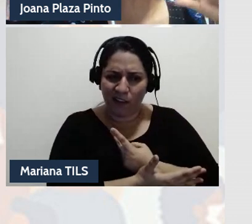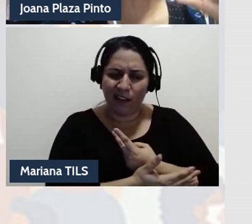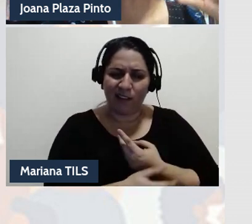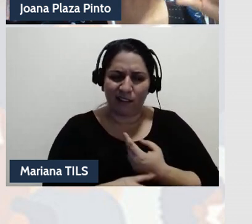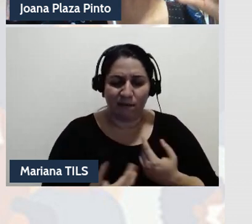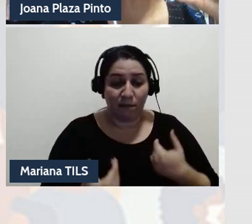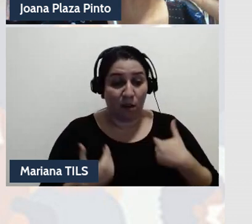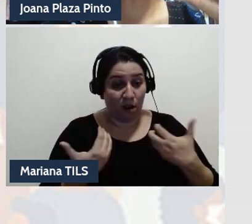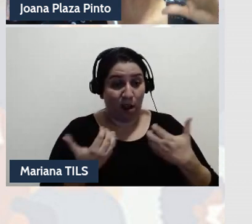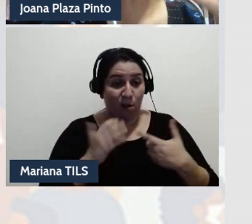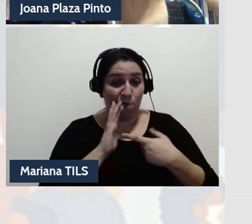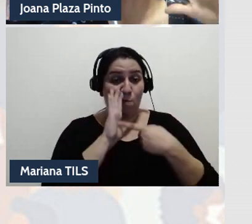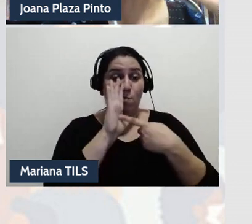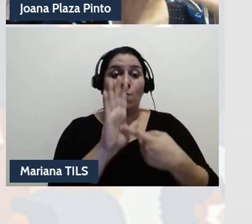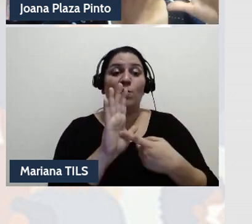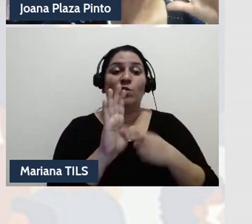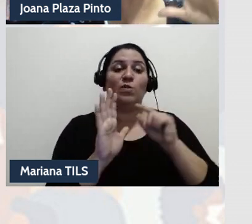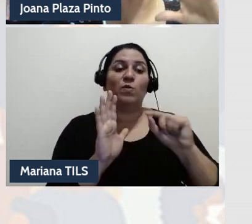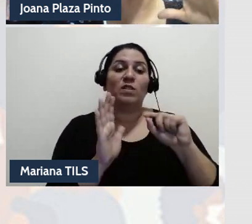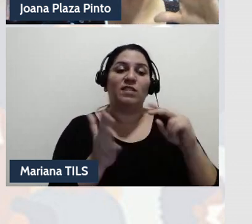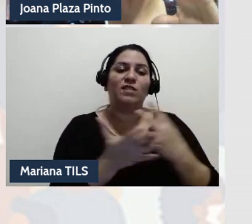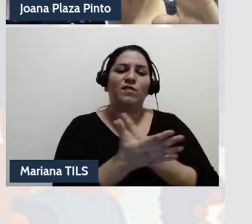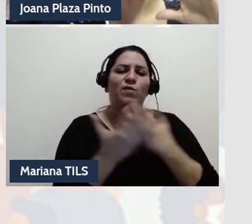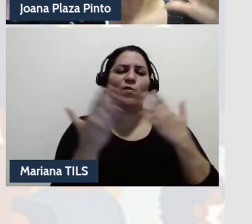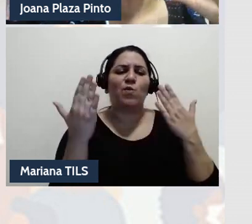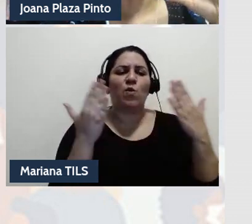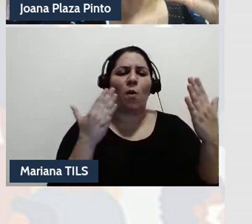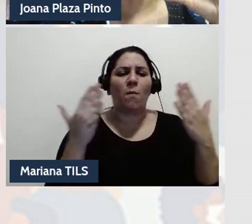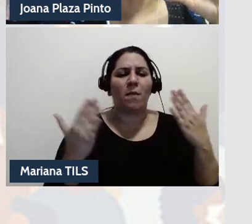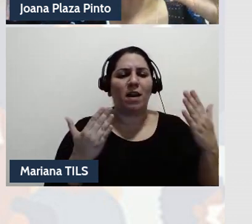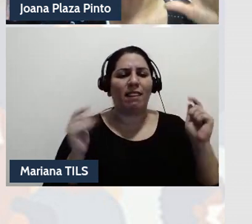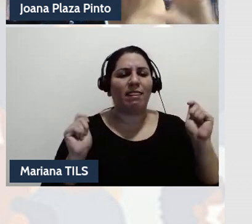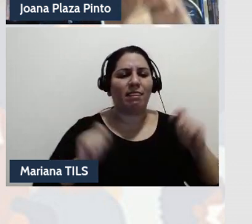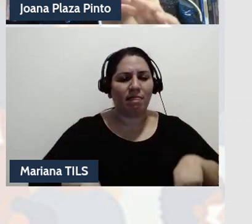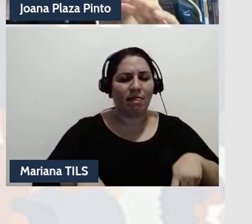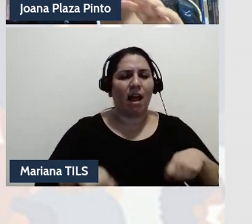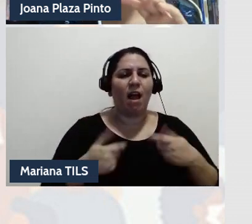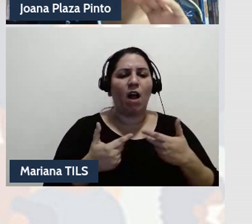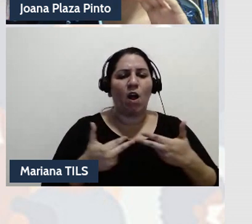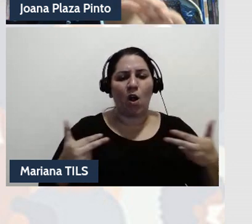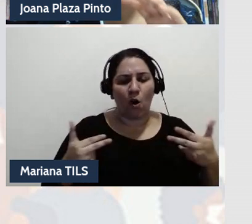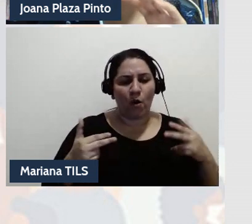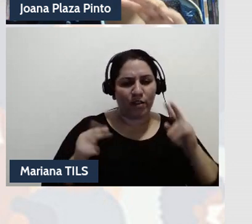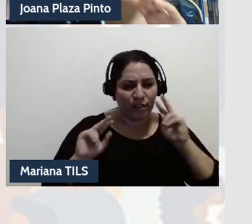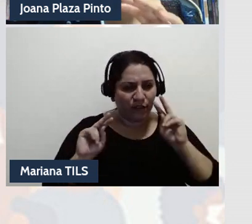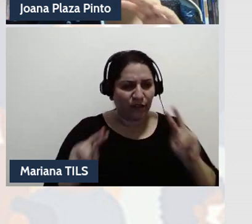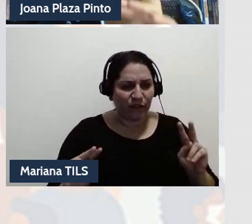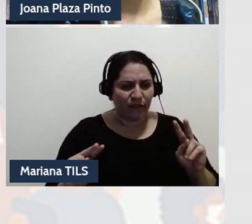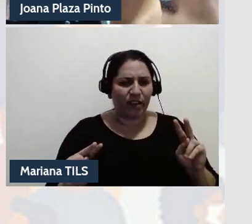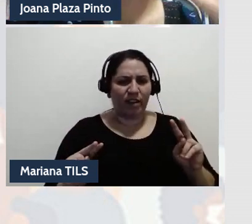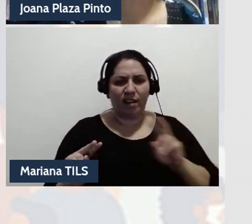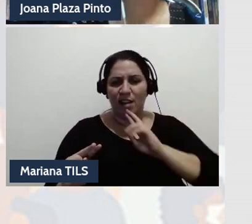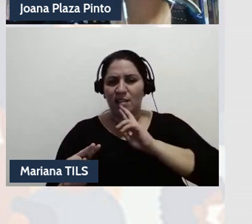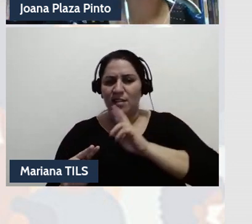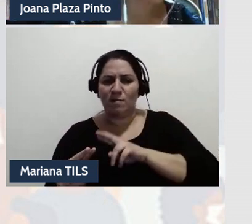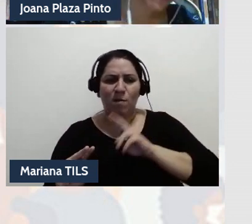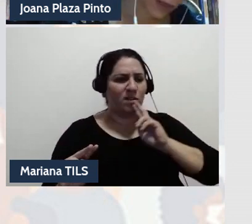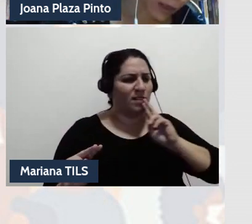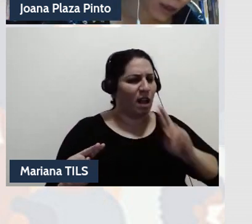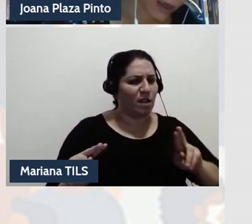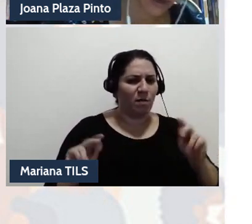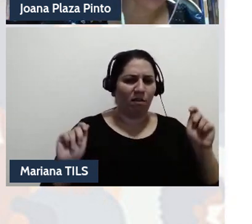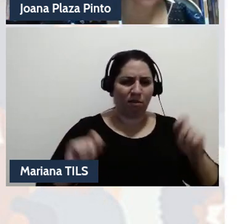para vocês aqui o que é comparável com os resultados da pesquisa do Guilherme 10